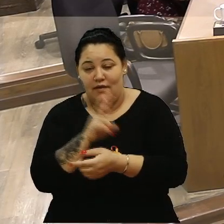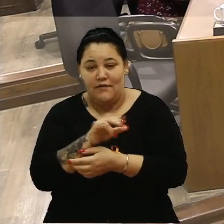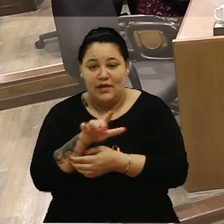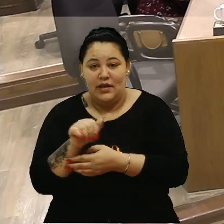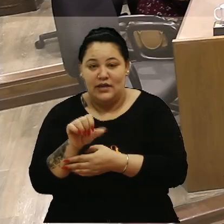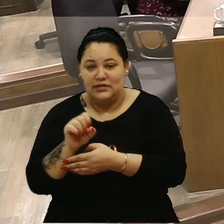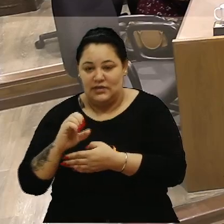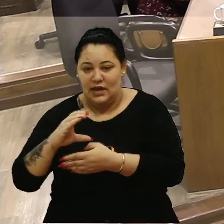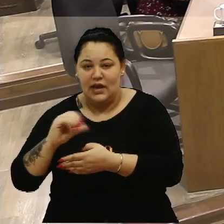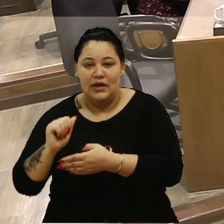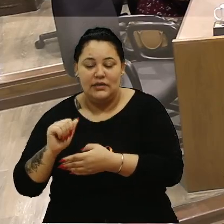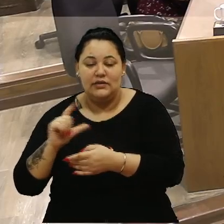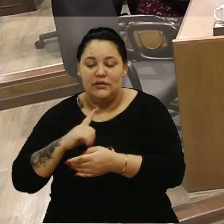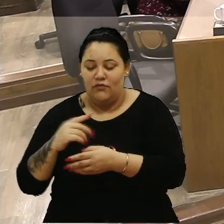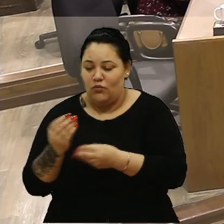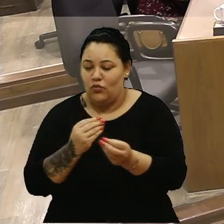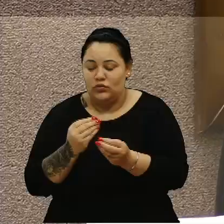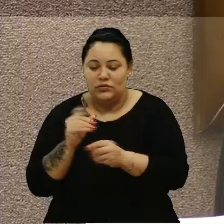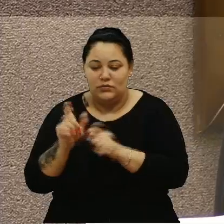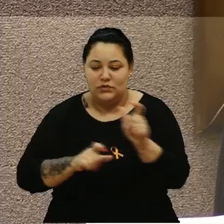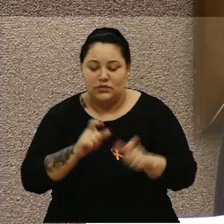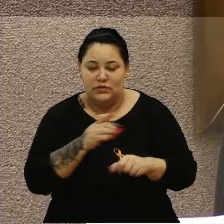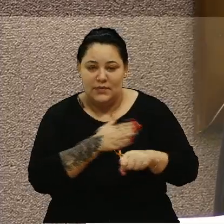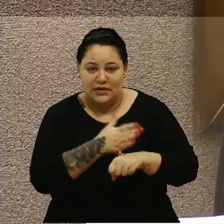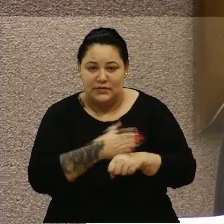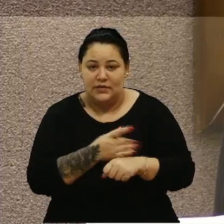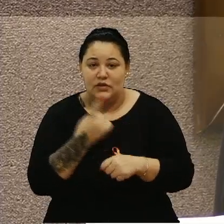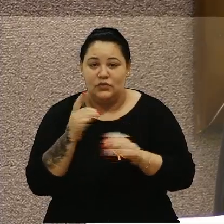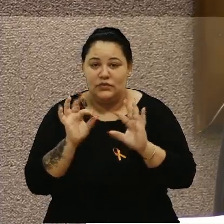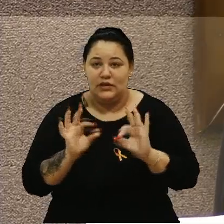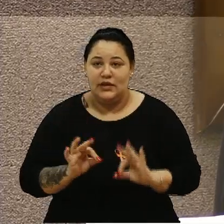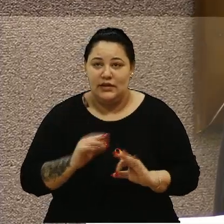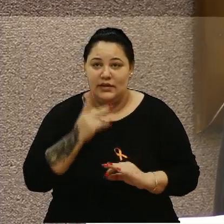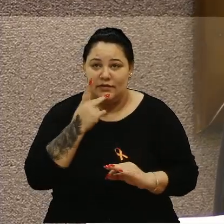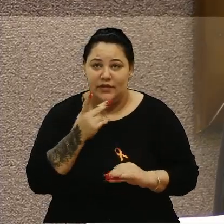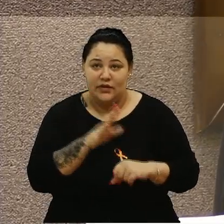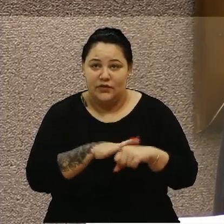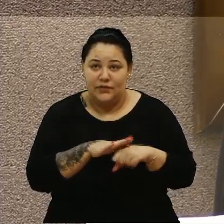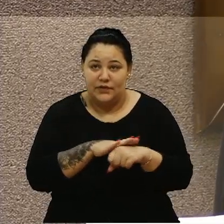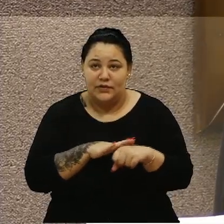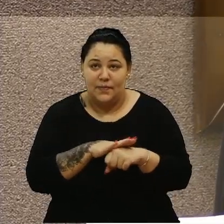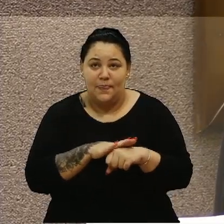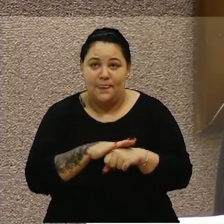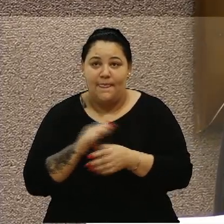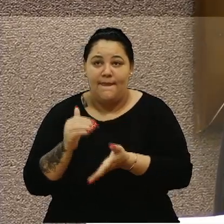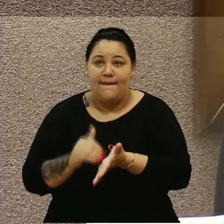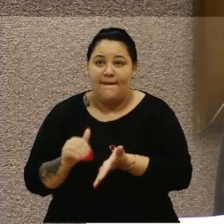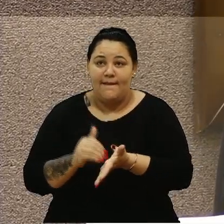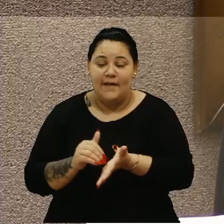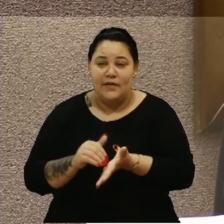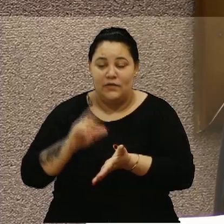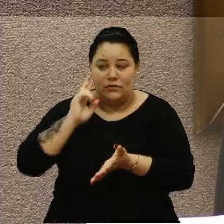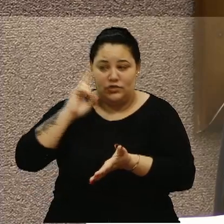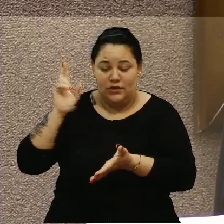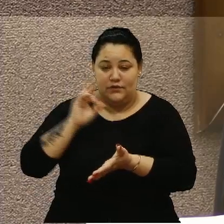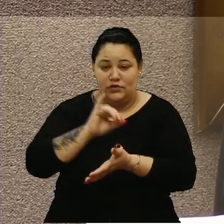participação. E uma das questões que eu formulei ao secretário, ao diretor João,